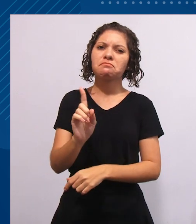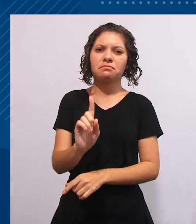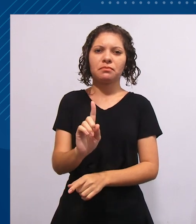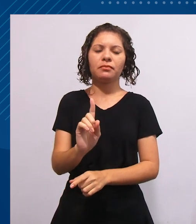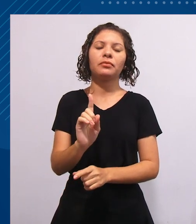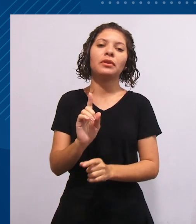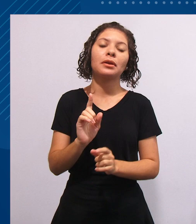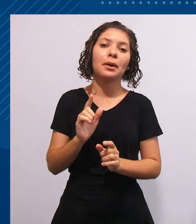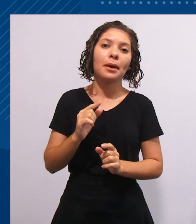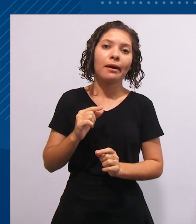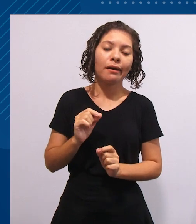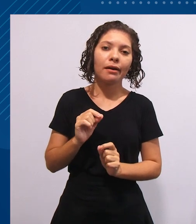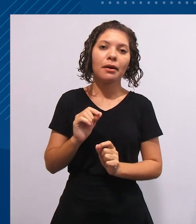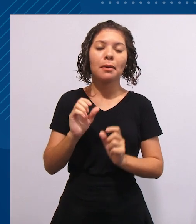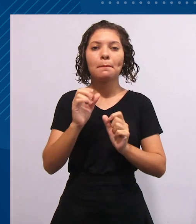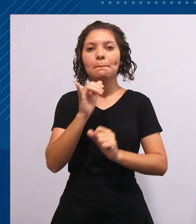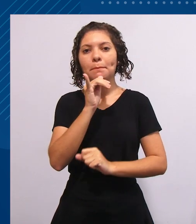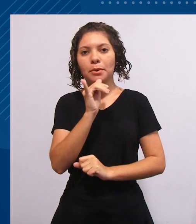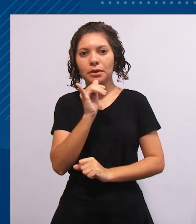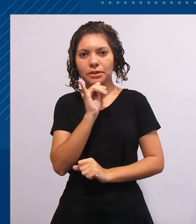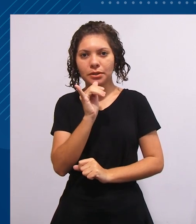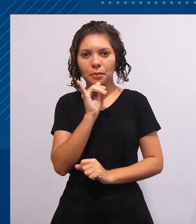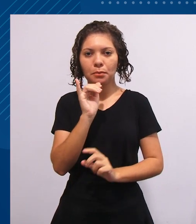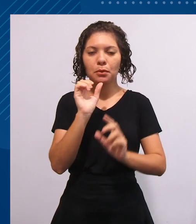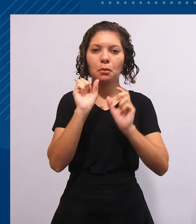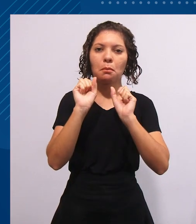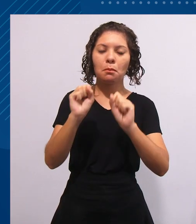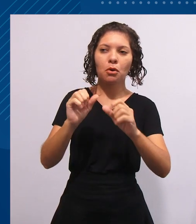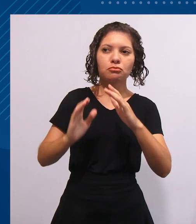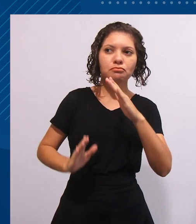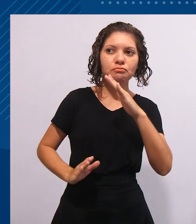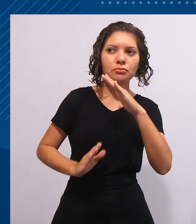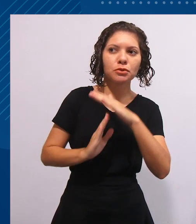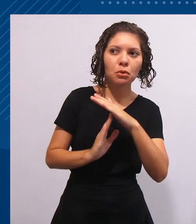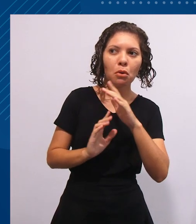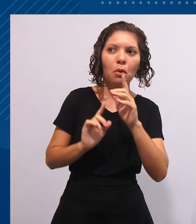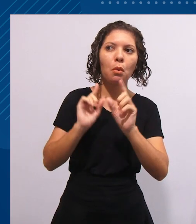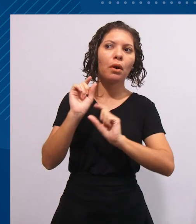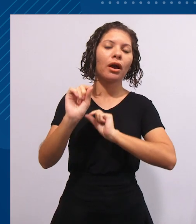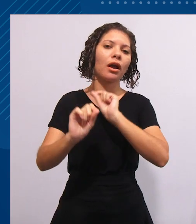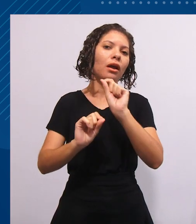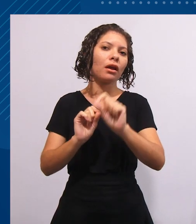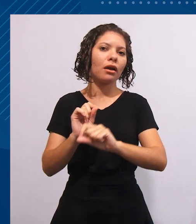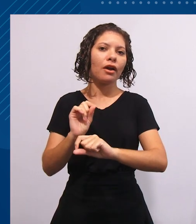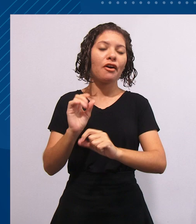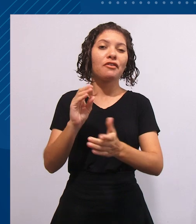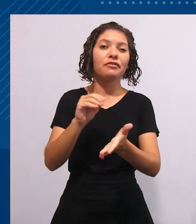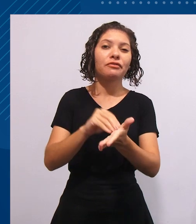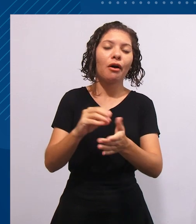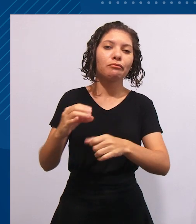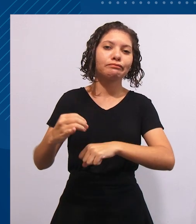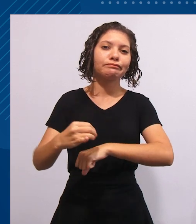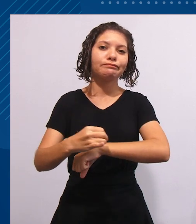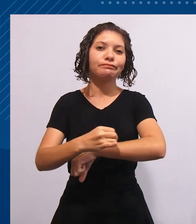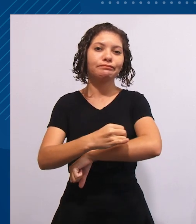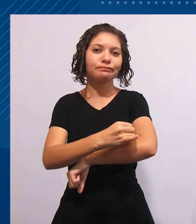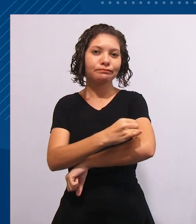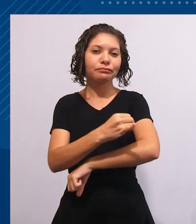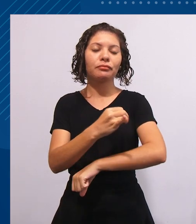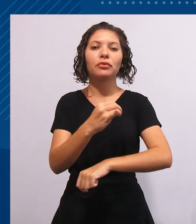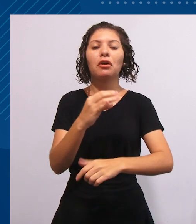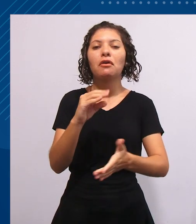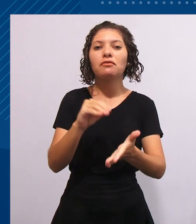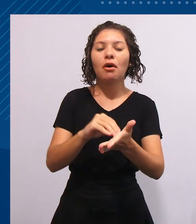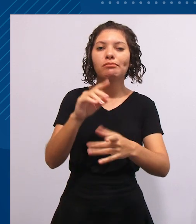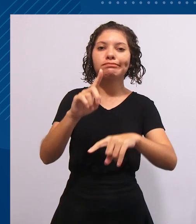alguém possa pontuar como limitações por exemplo a falta de infraestrutura de equipamentos